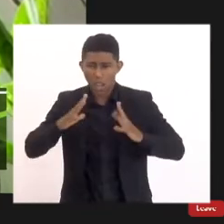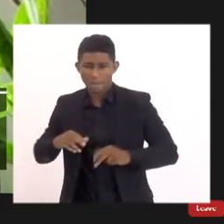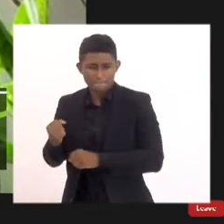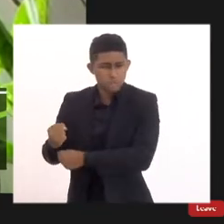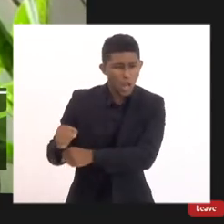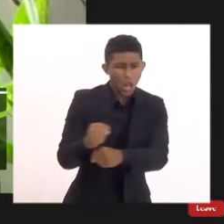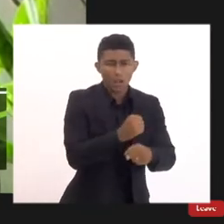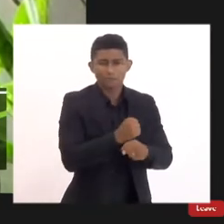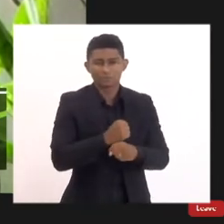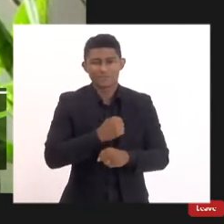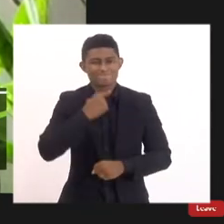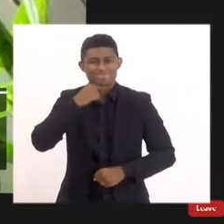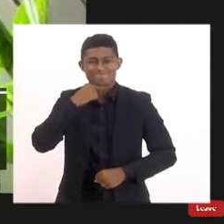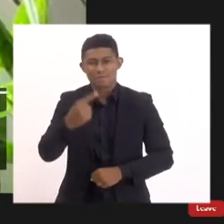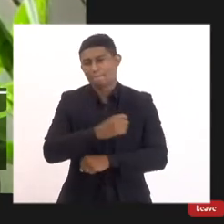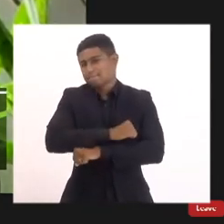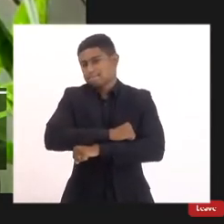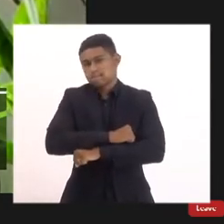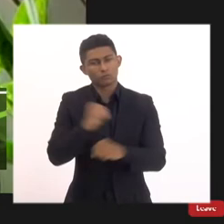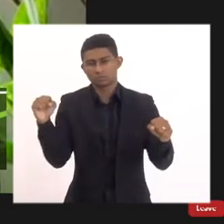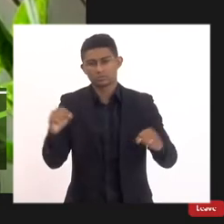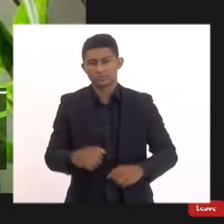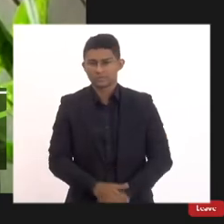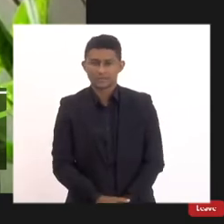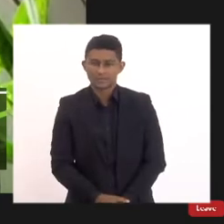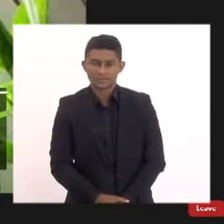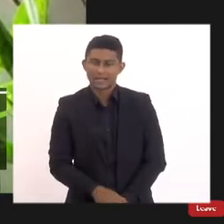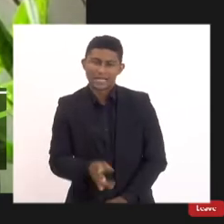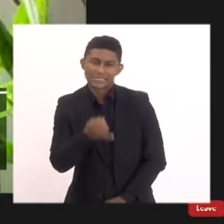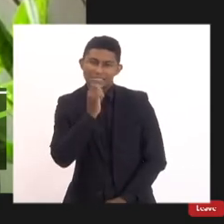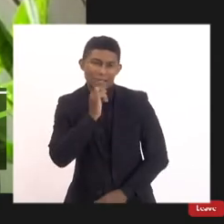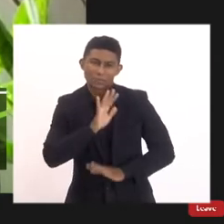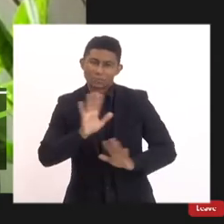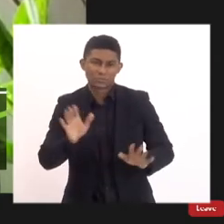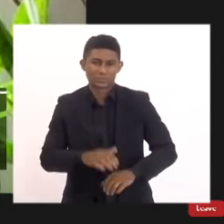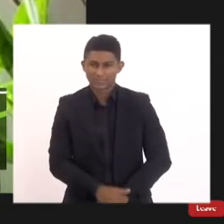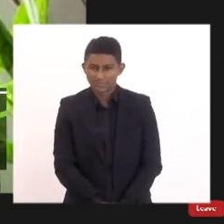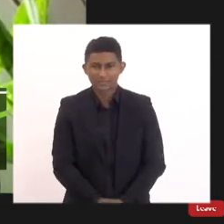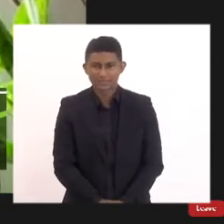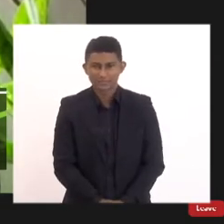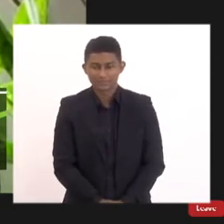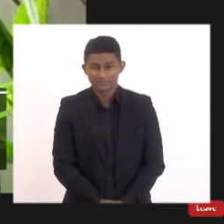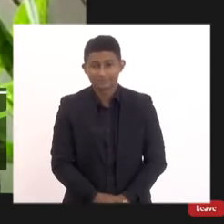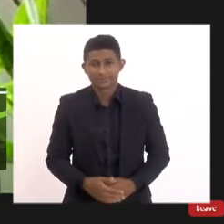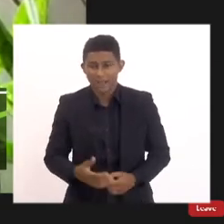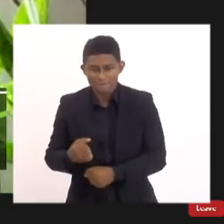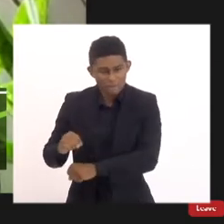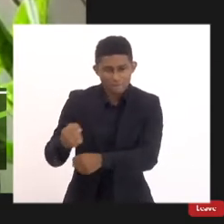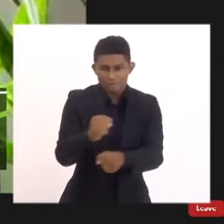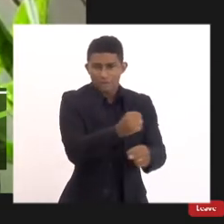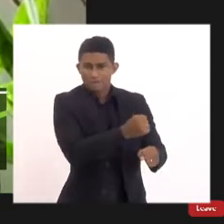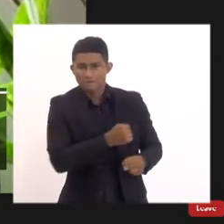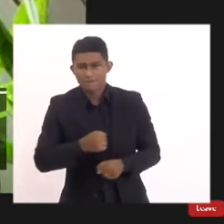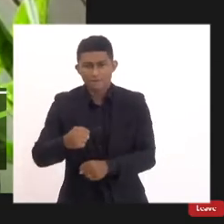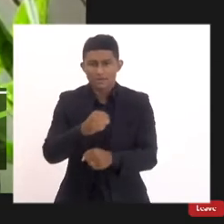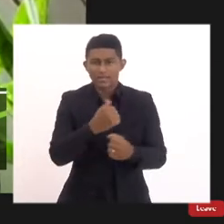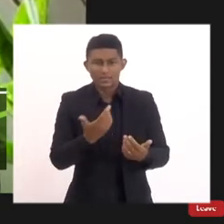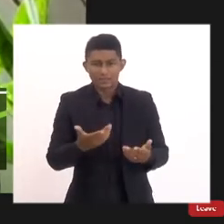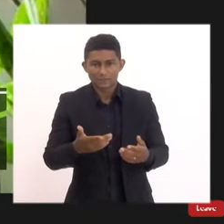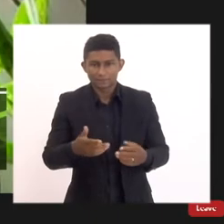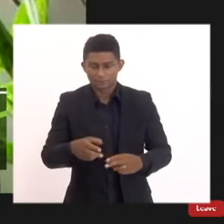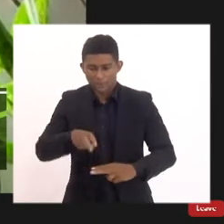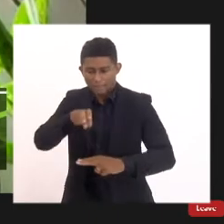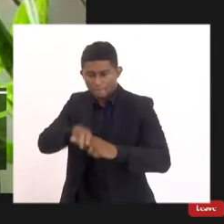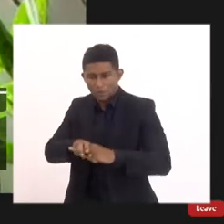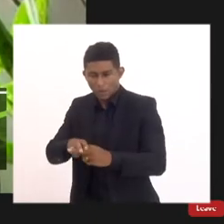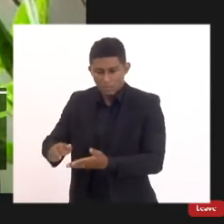Estou dando exemplo só do turno da manhã, né? Da manhã para a tarde. Não tem como varrer, não tem como limpar carteiras, não